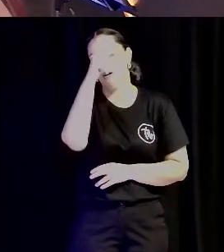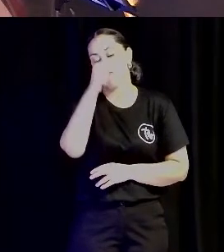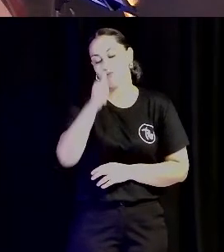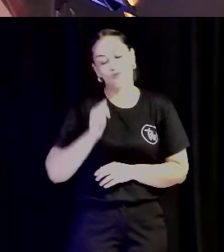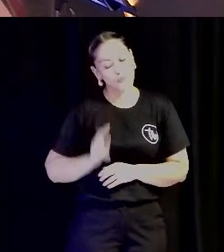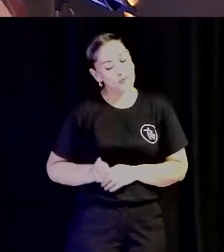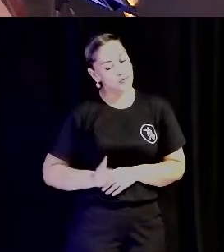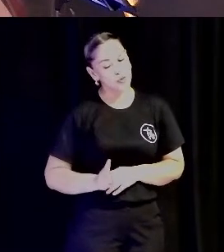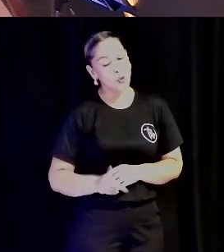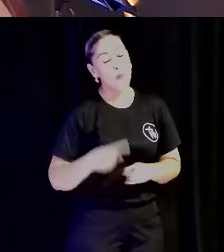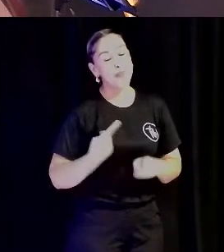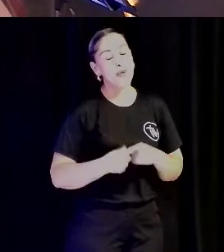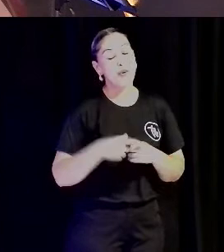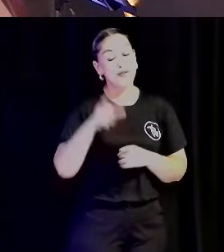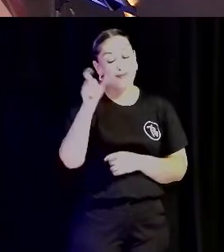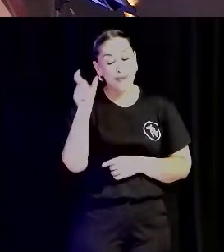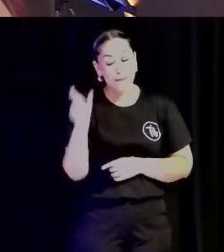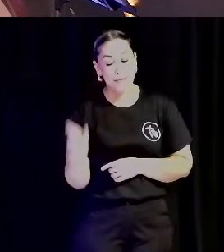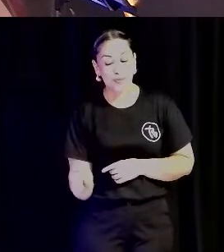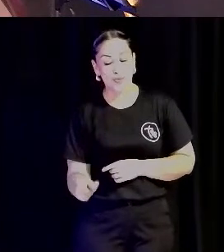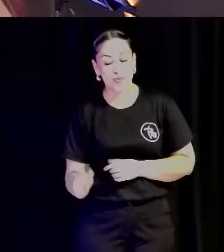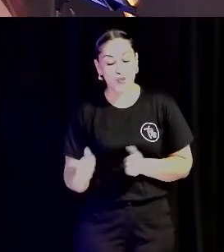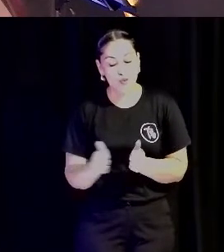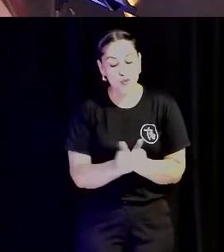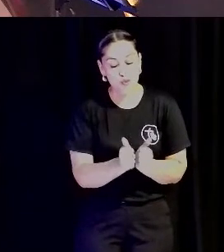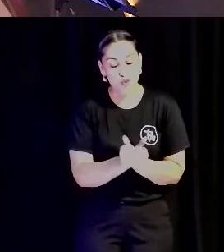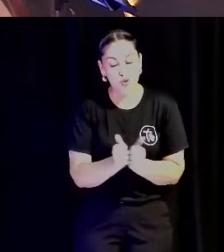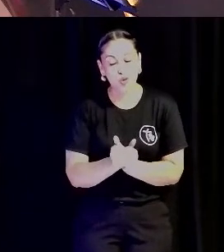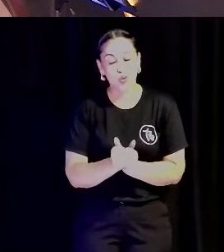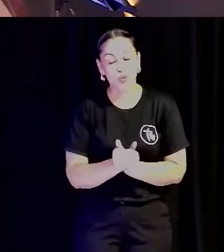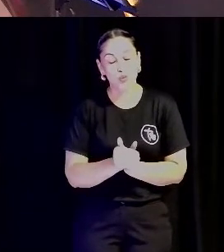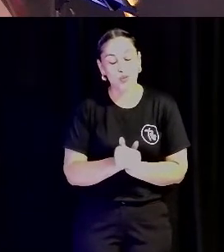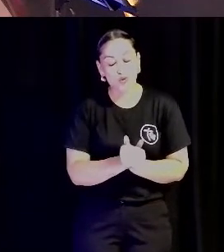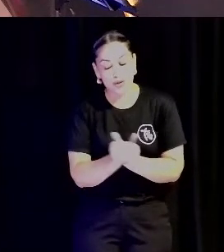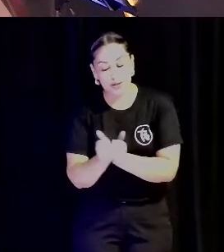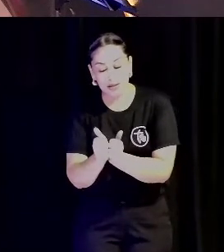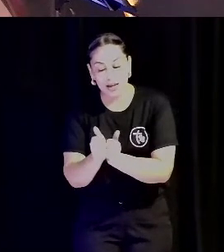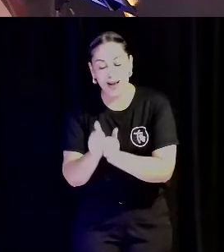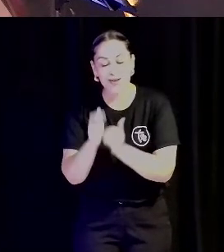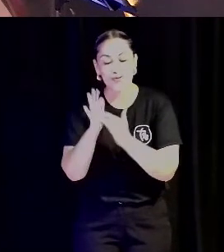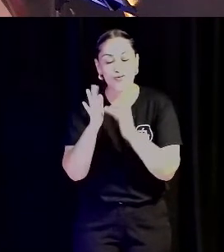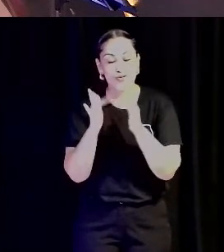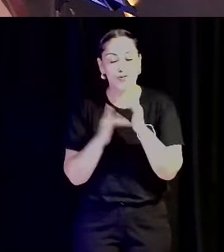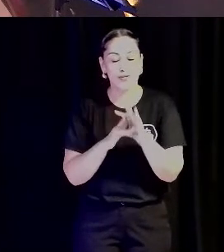porque quem anda com Jesus, aprende com Jesus a padecer.